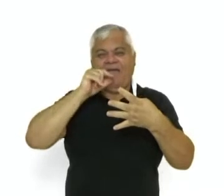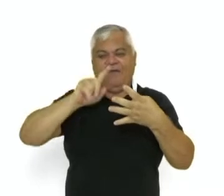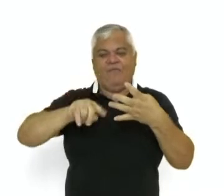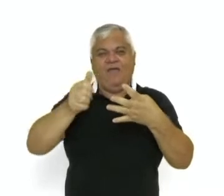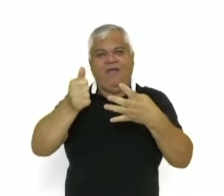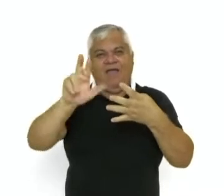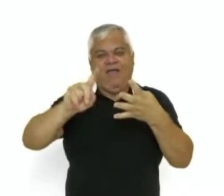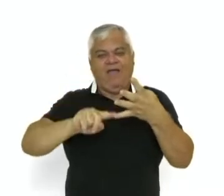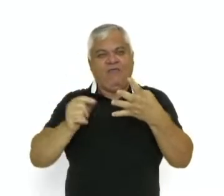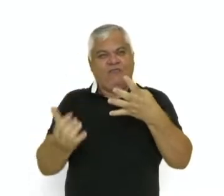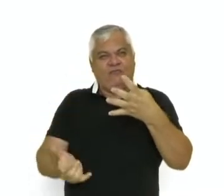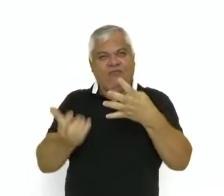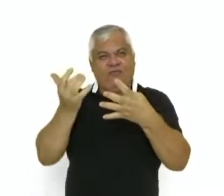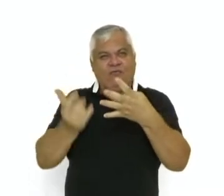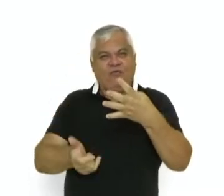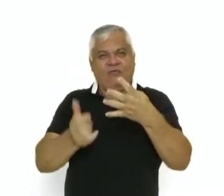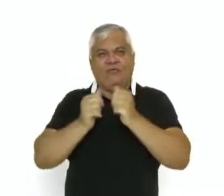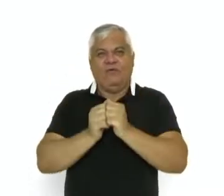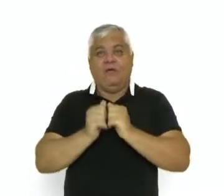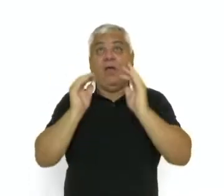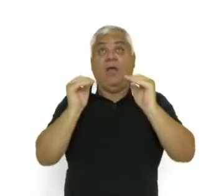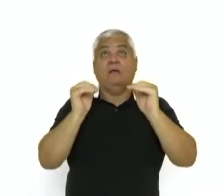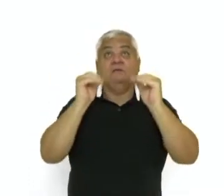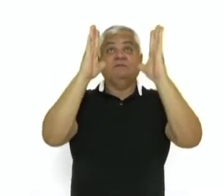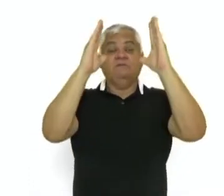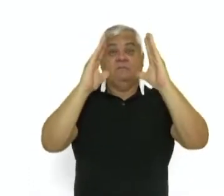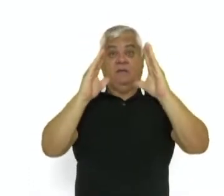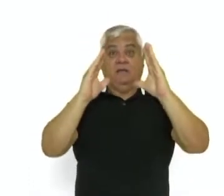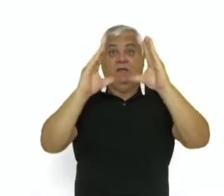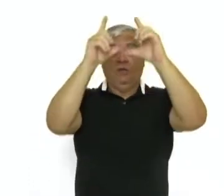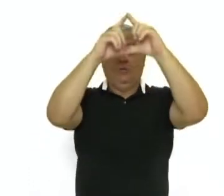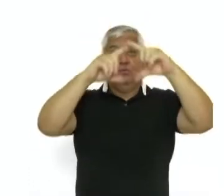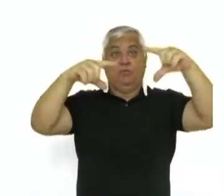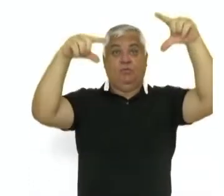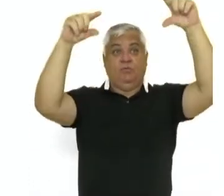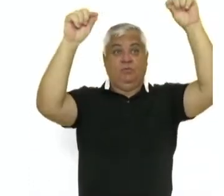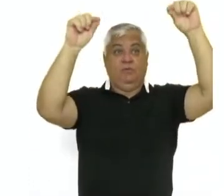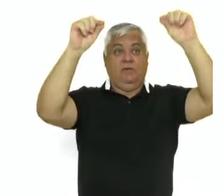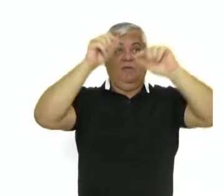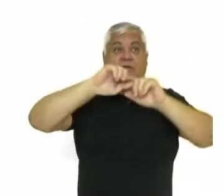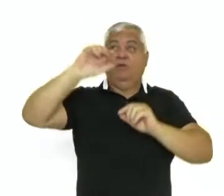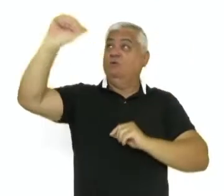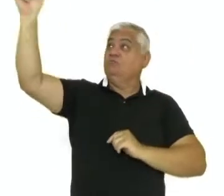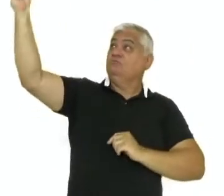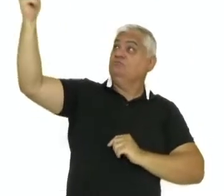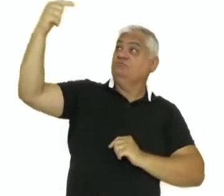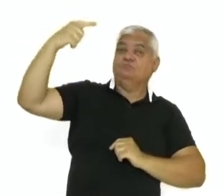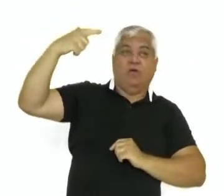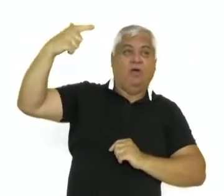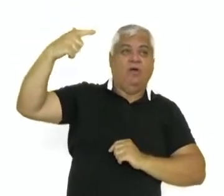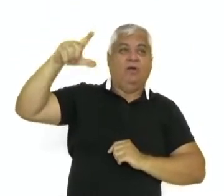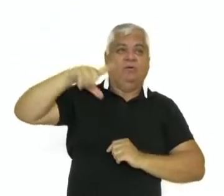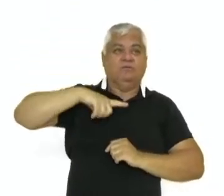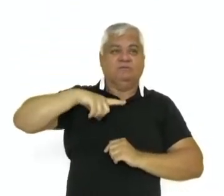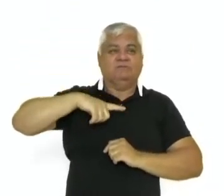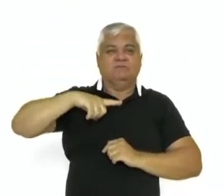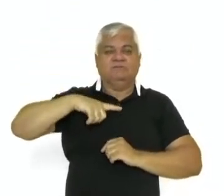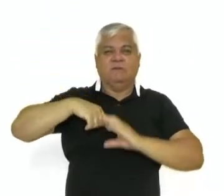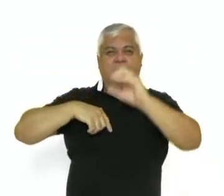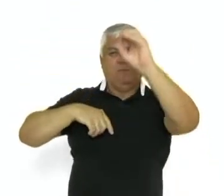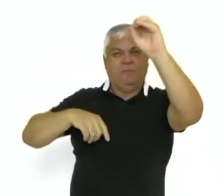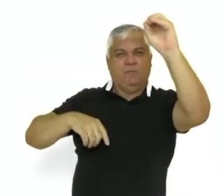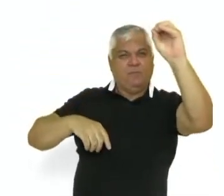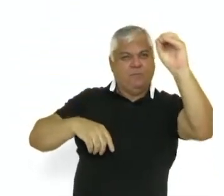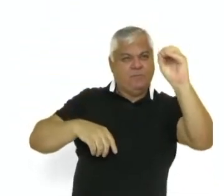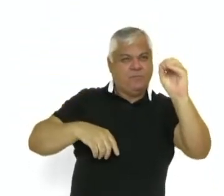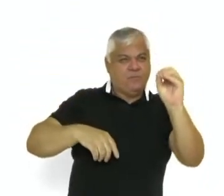cima a parte lunar, e aí você tinha o sol, né, o firmamento, e entre o firmamento e essa parte